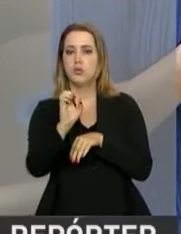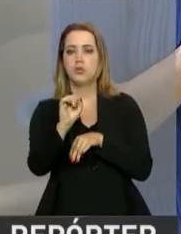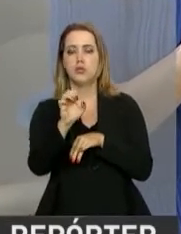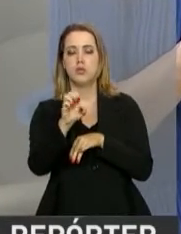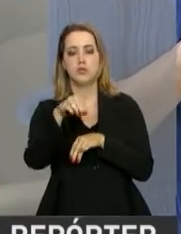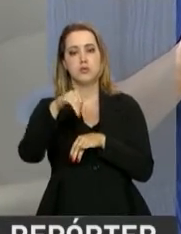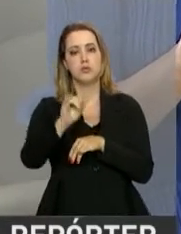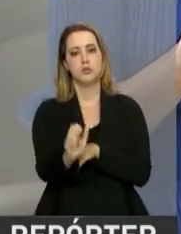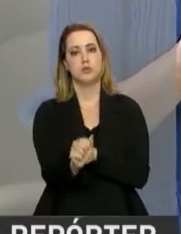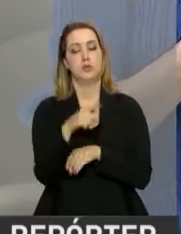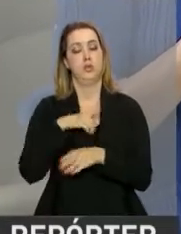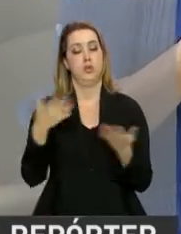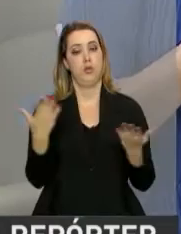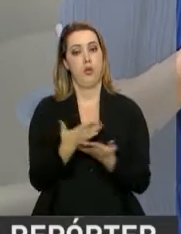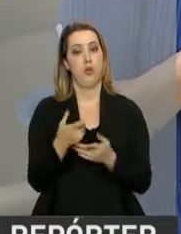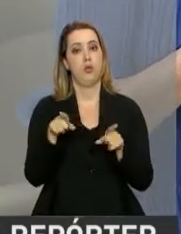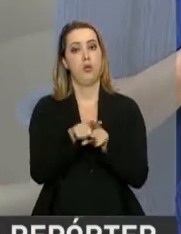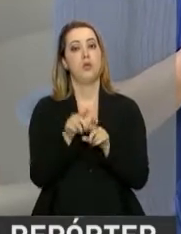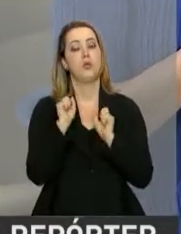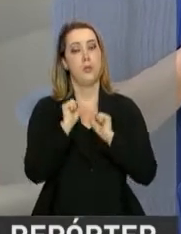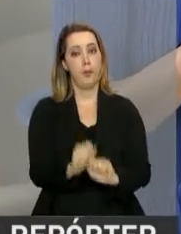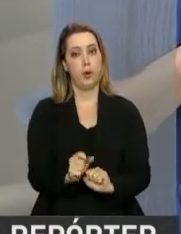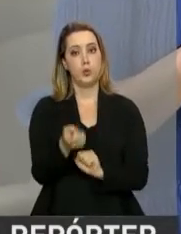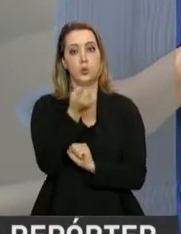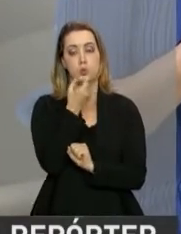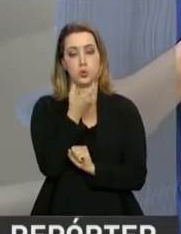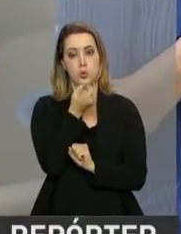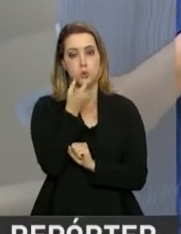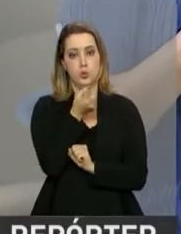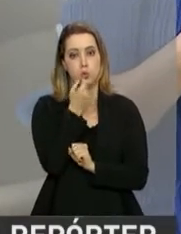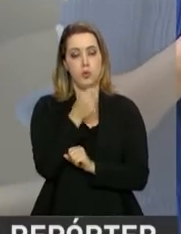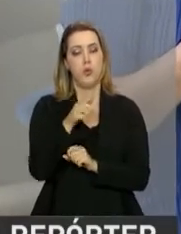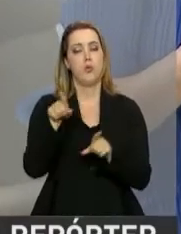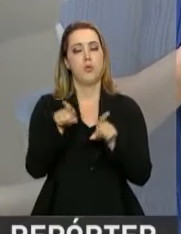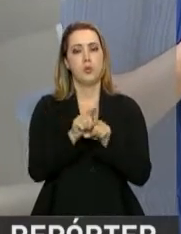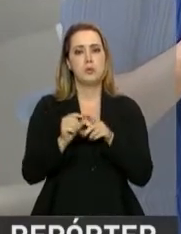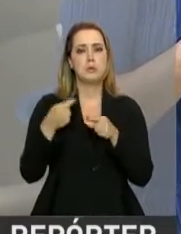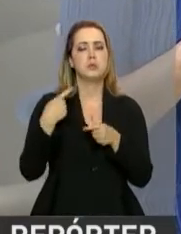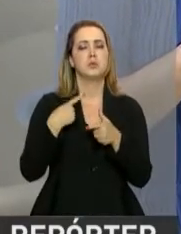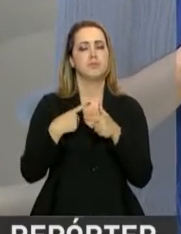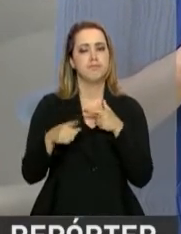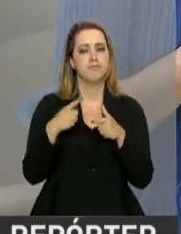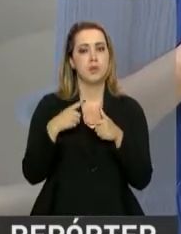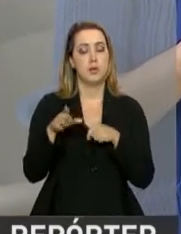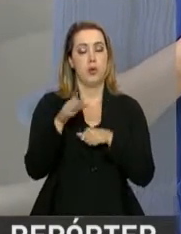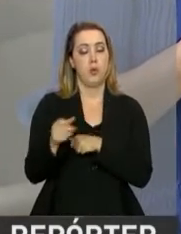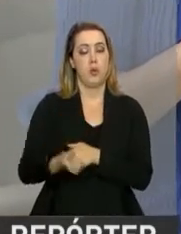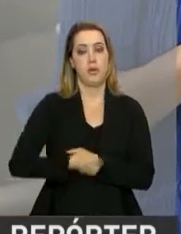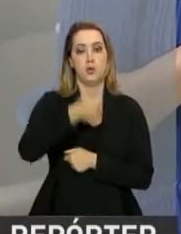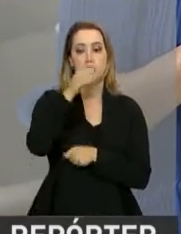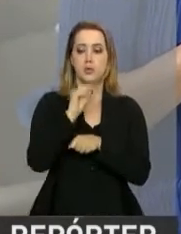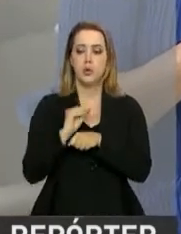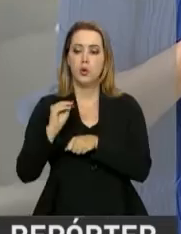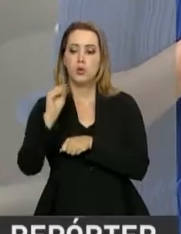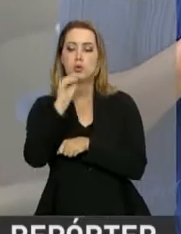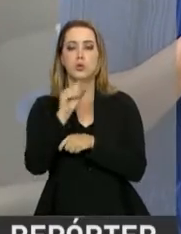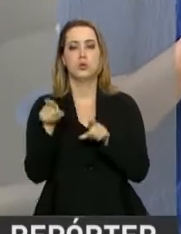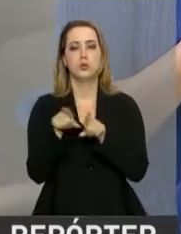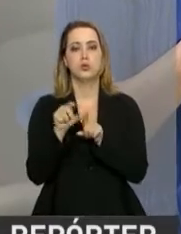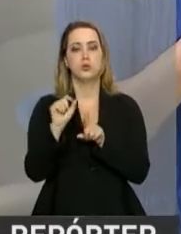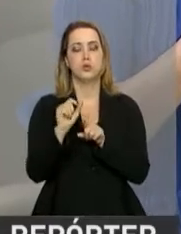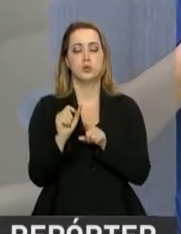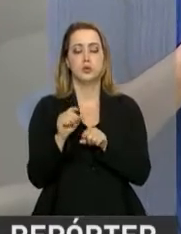do medicamento genérico azacitidina, usado para retardar a progressão da doença e nos casos em que